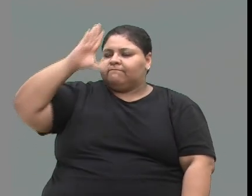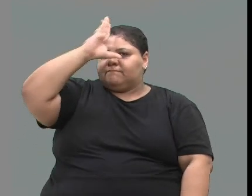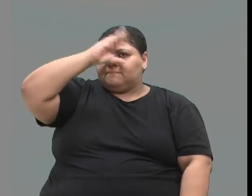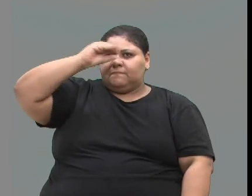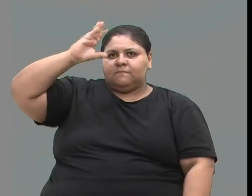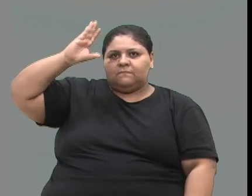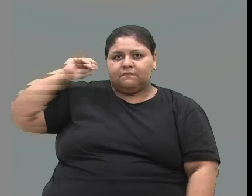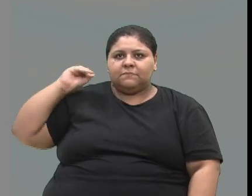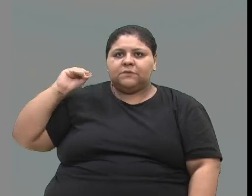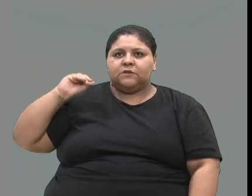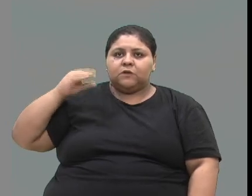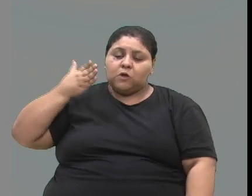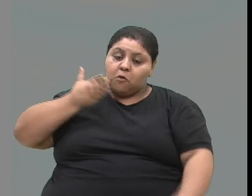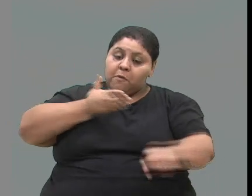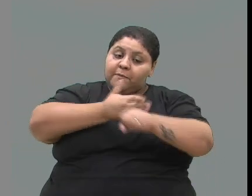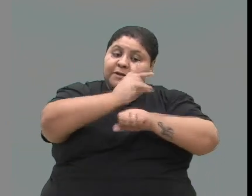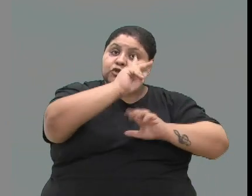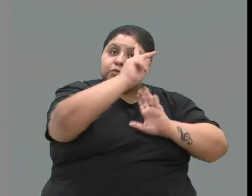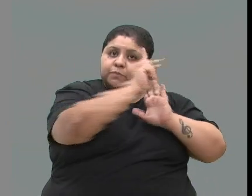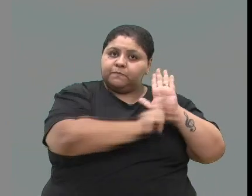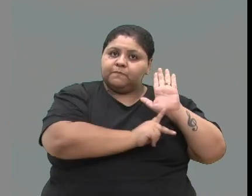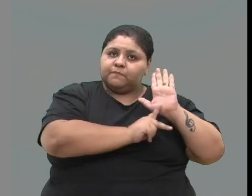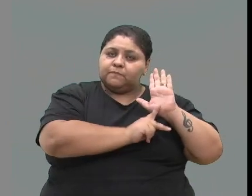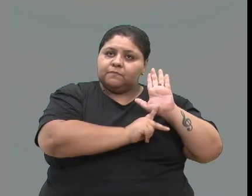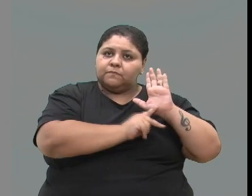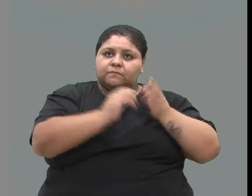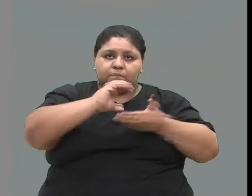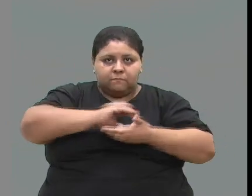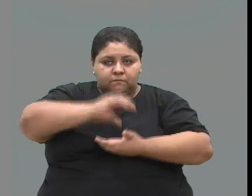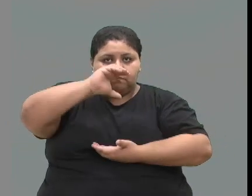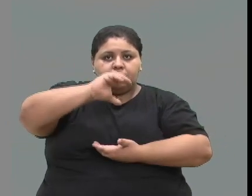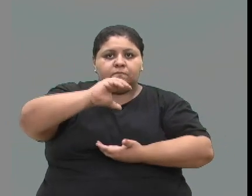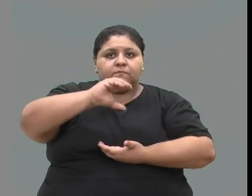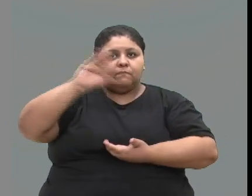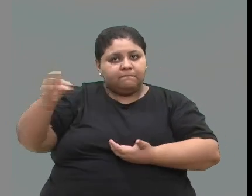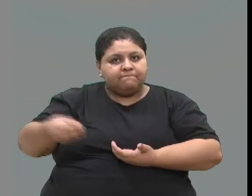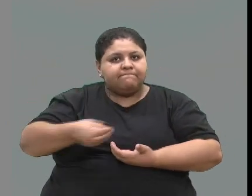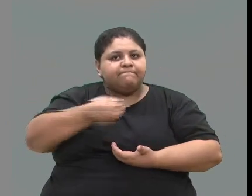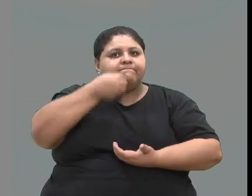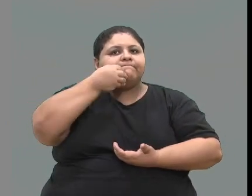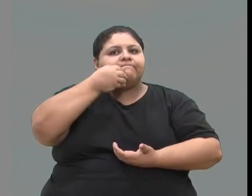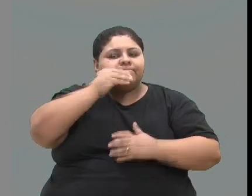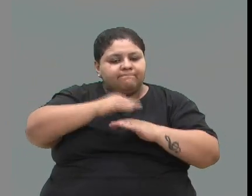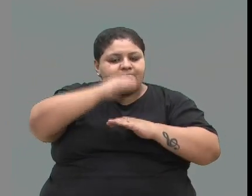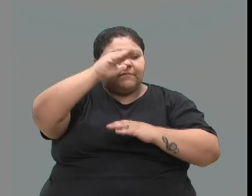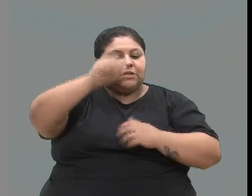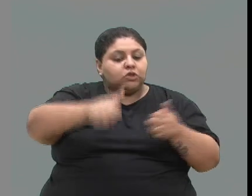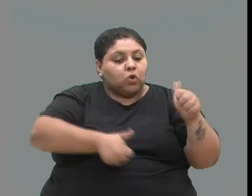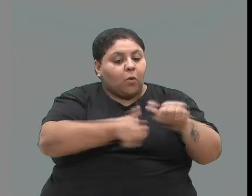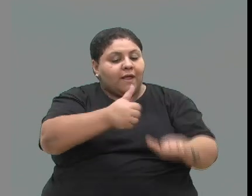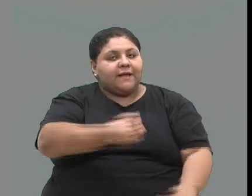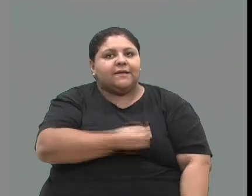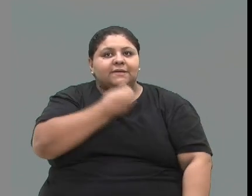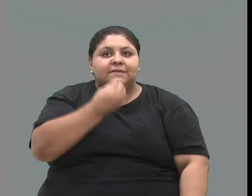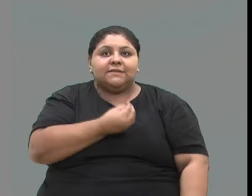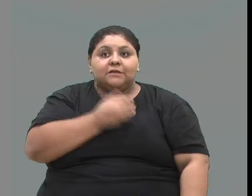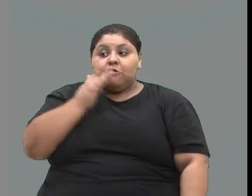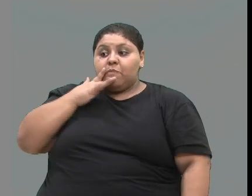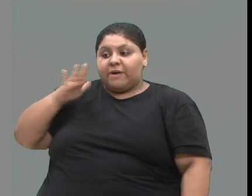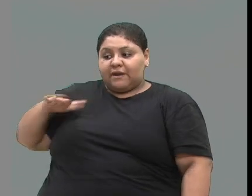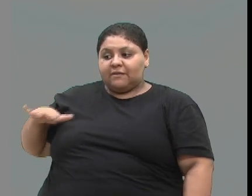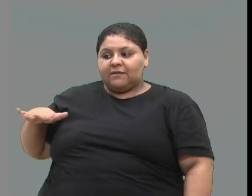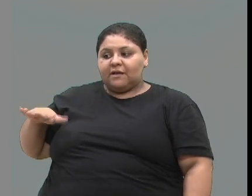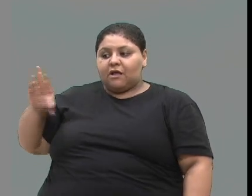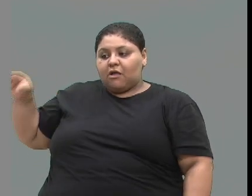adolescentes participarem desses projetos. Para os idosos, a oportunidade de mais qualidade de vida. Para as crianças, é